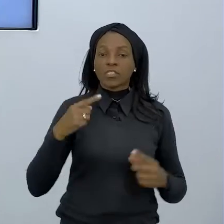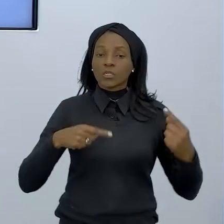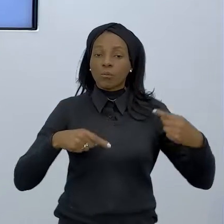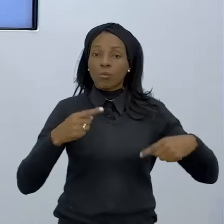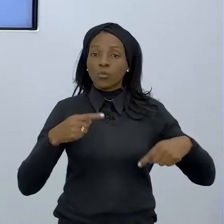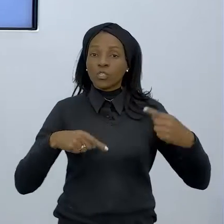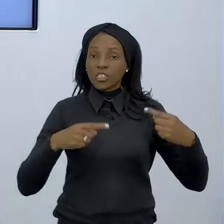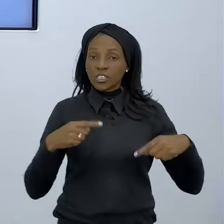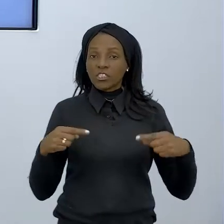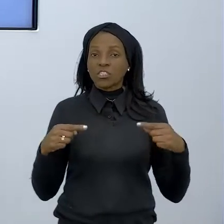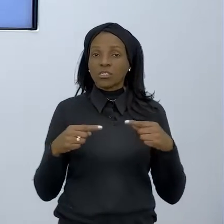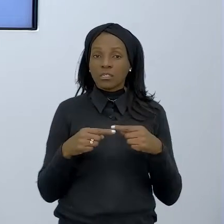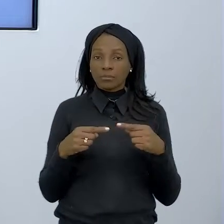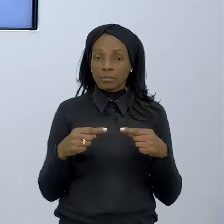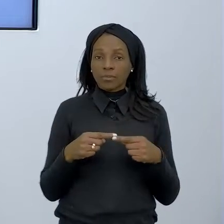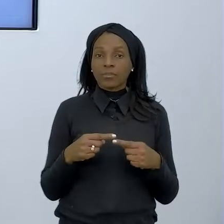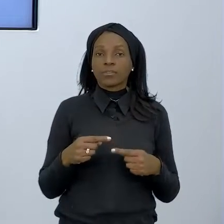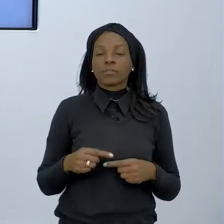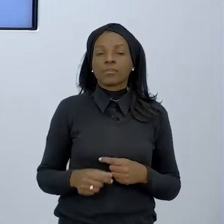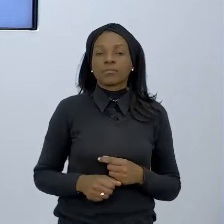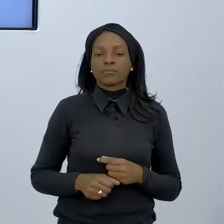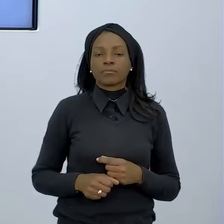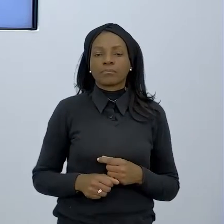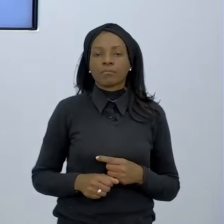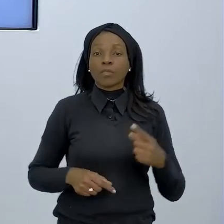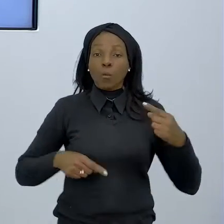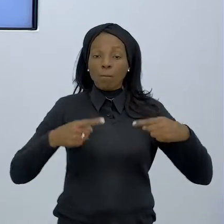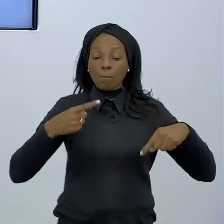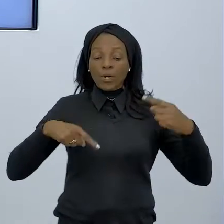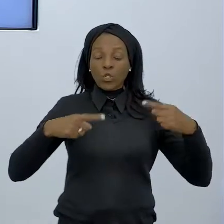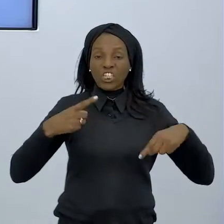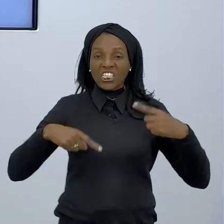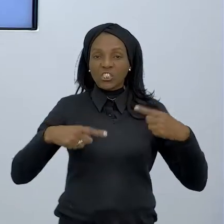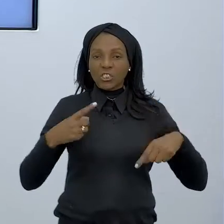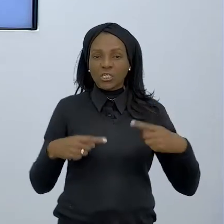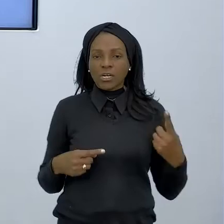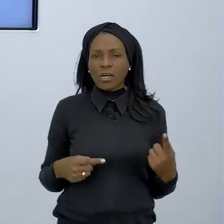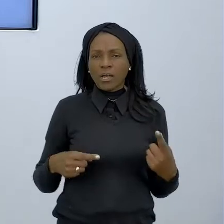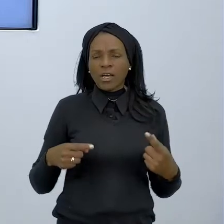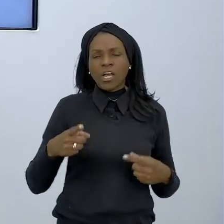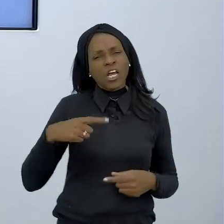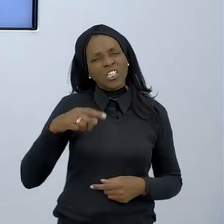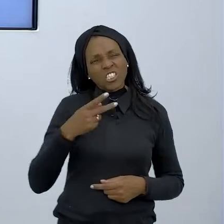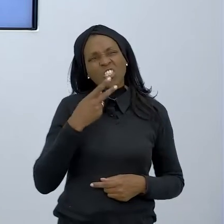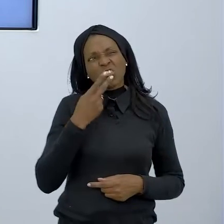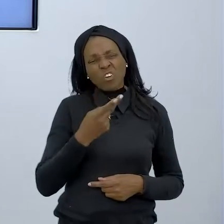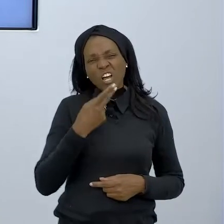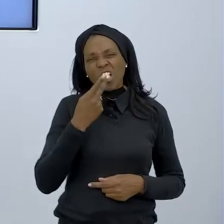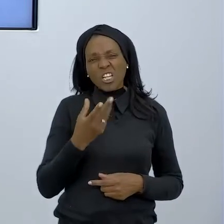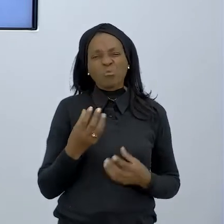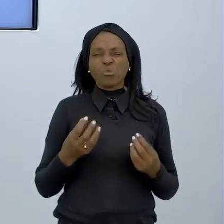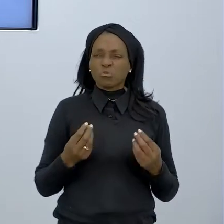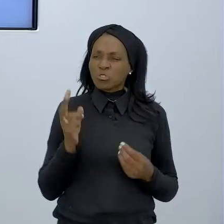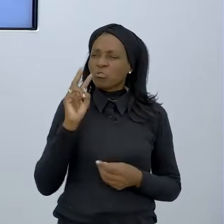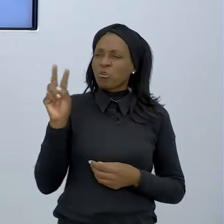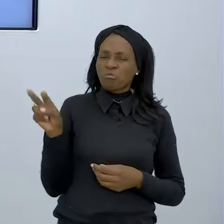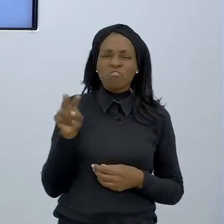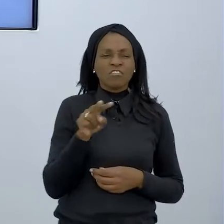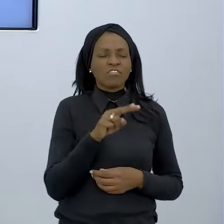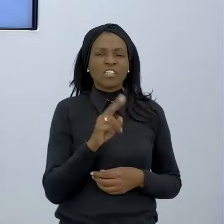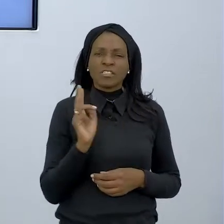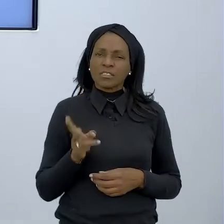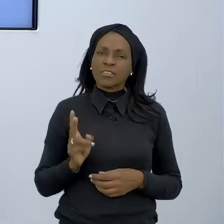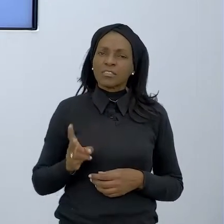política. Aliás, política é algo que a gente fala e ouve o tempo todo. Mas é muito